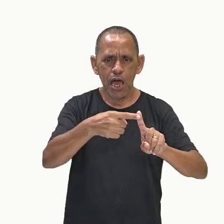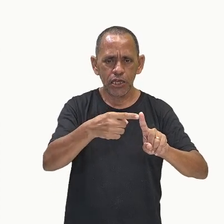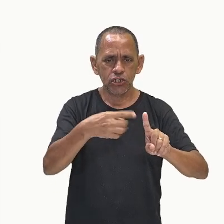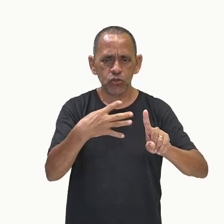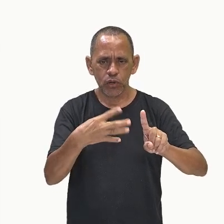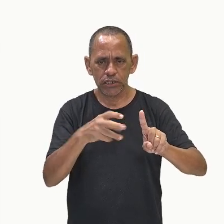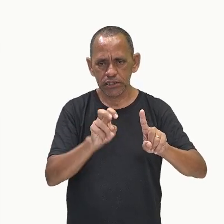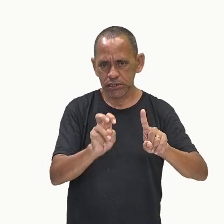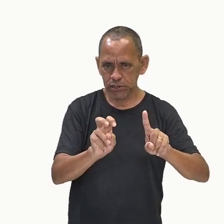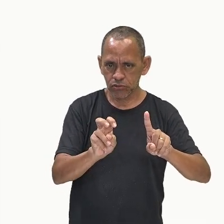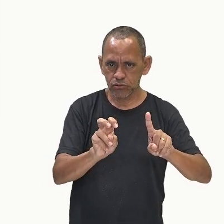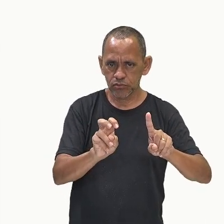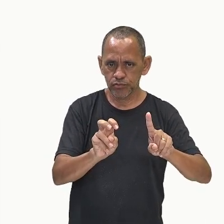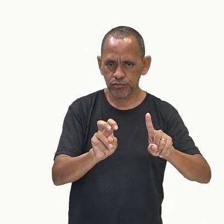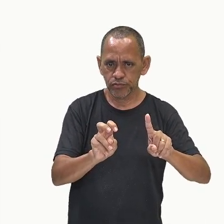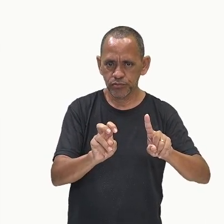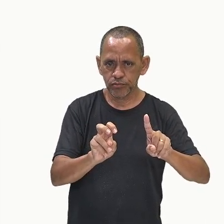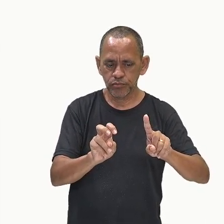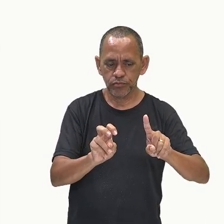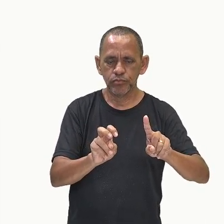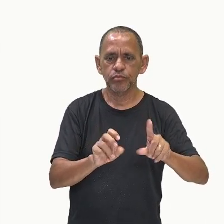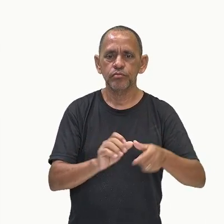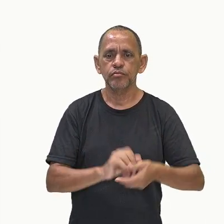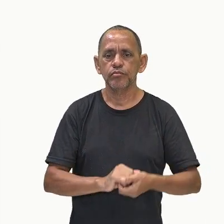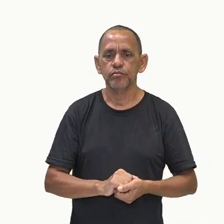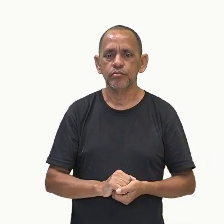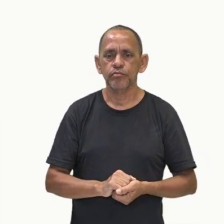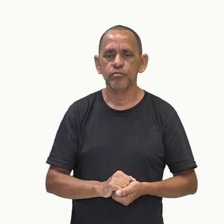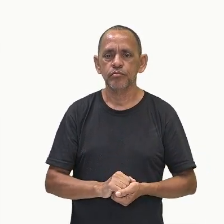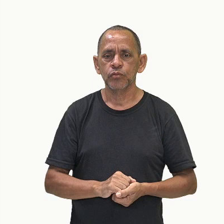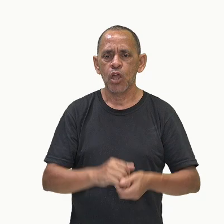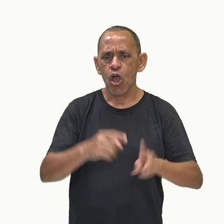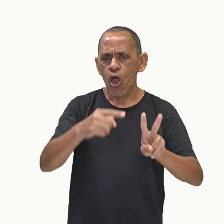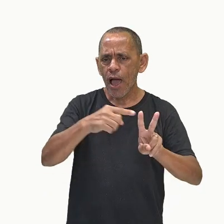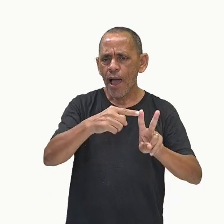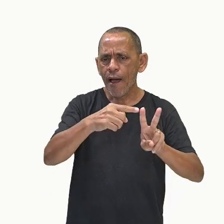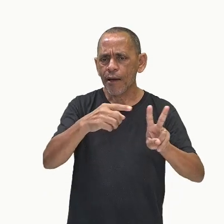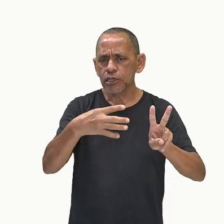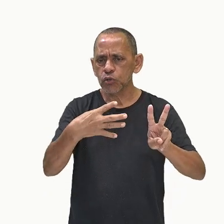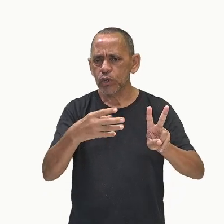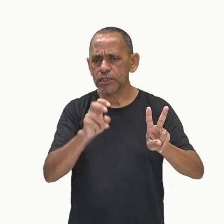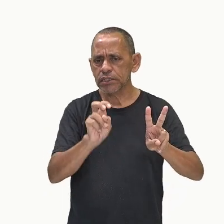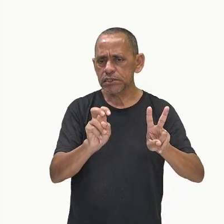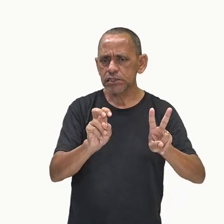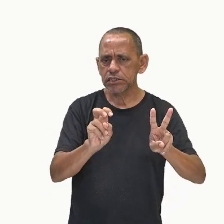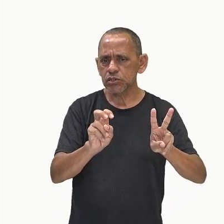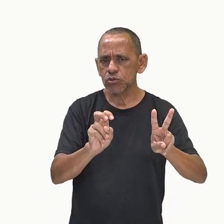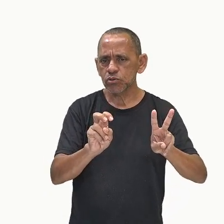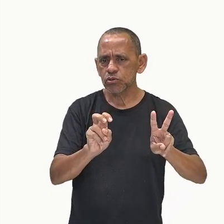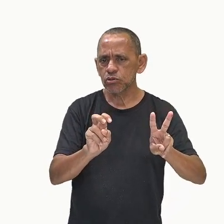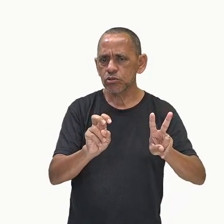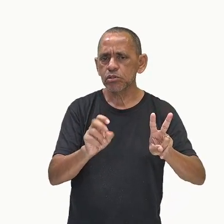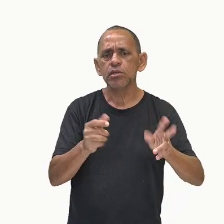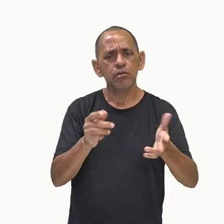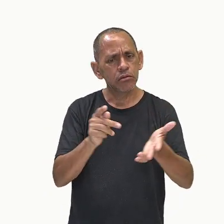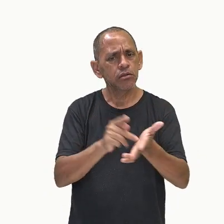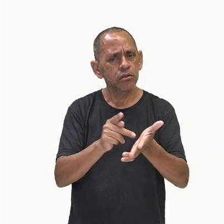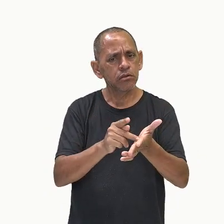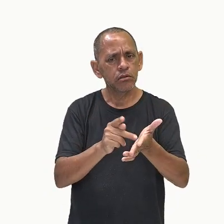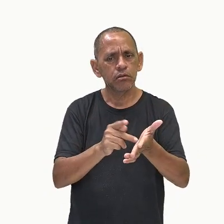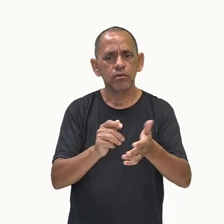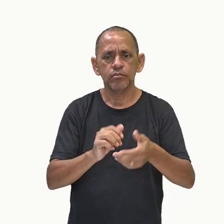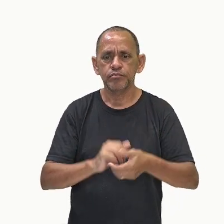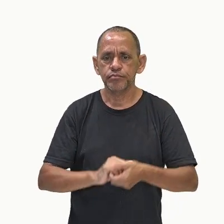quem? De 45, certo? Ou seja, qual dos três lados aqui é o